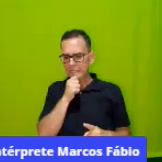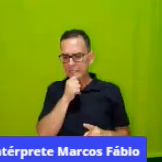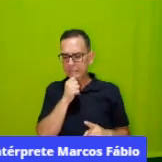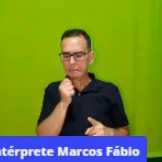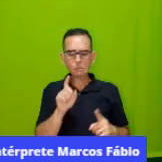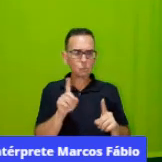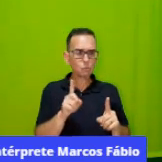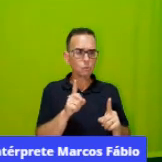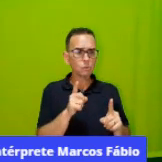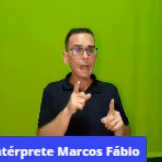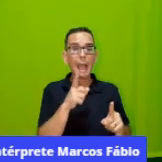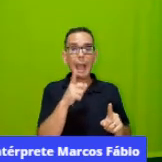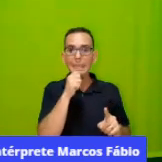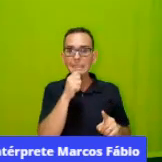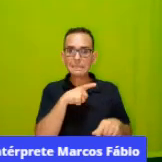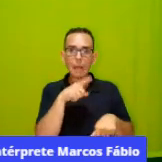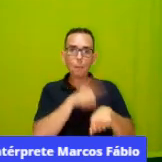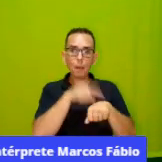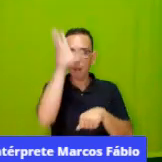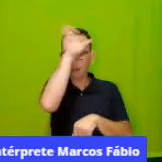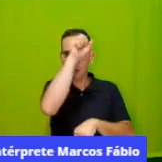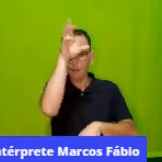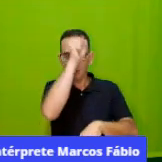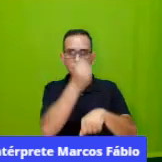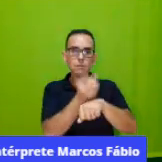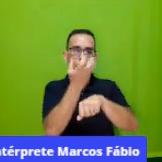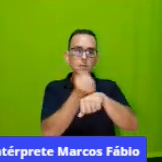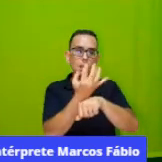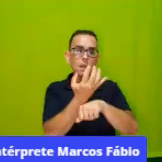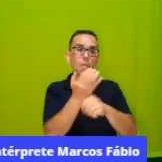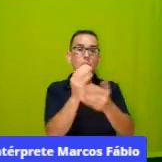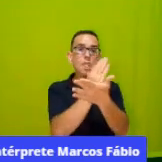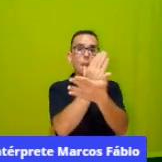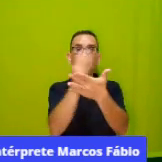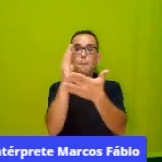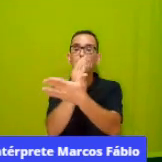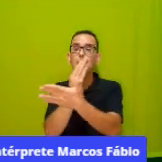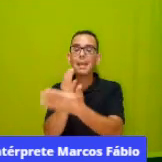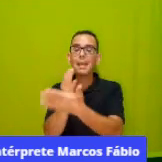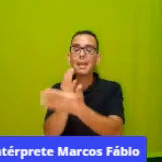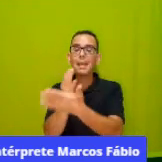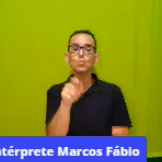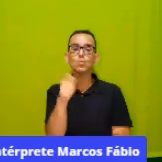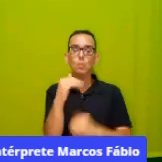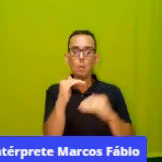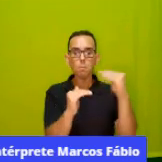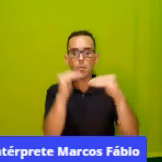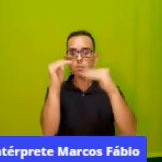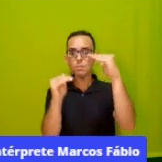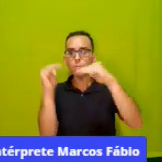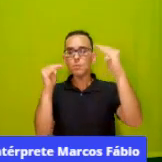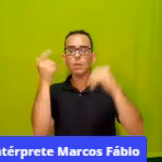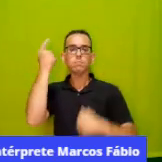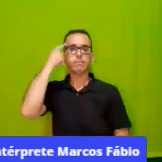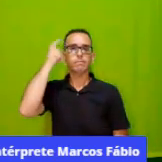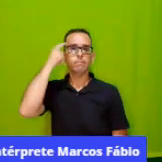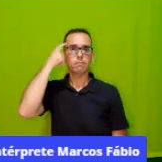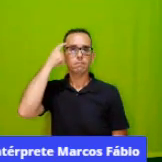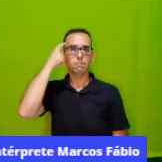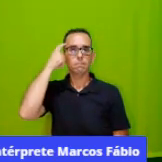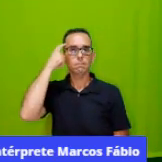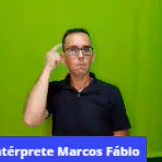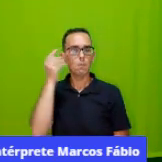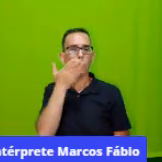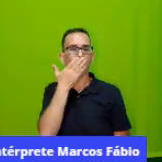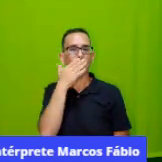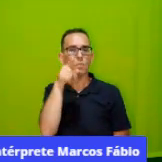fazer o pareamento. Aí se ele não reconhece ainda, tá em momento de aprendizado. Então assim, depende do nível do seu aluno, em que